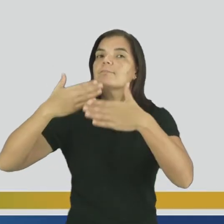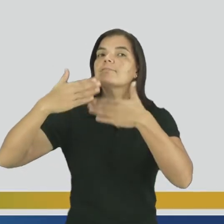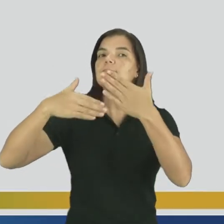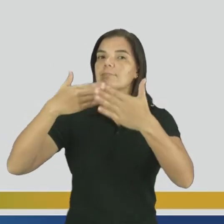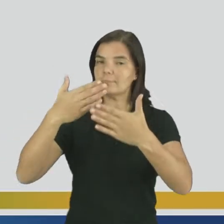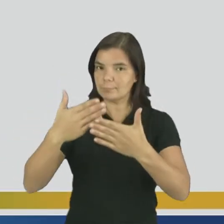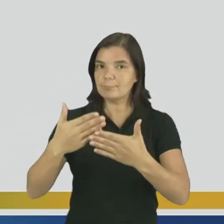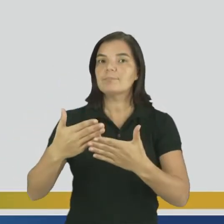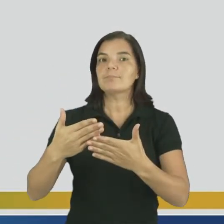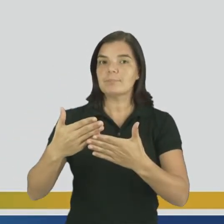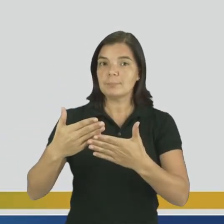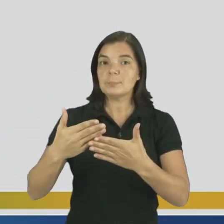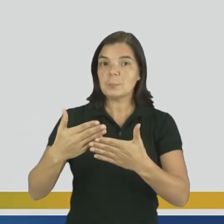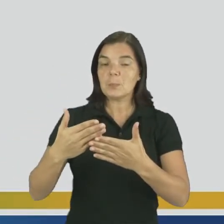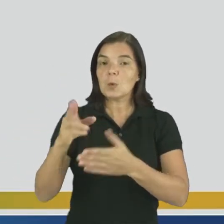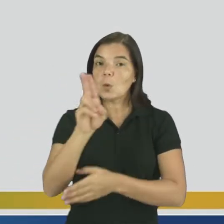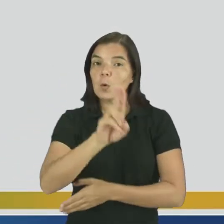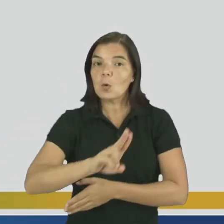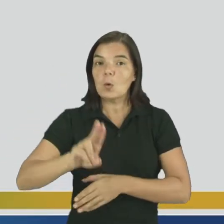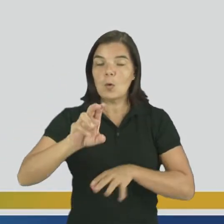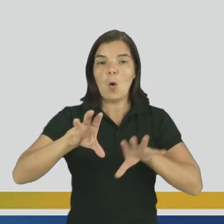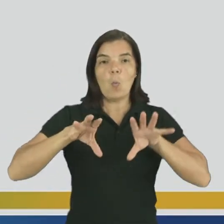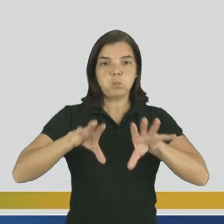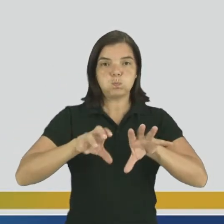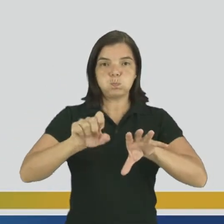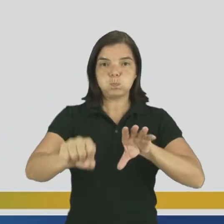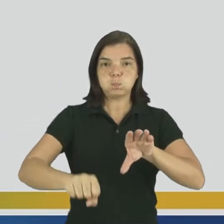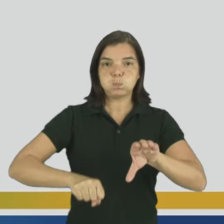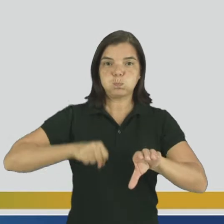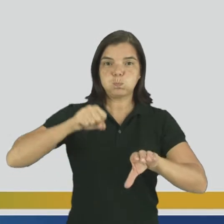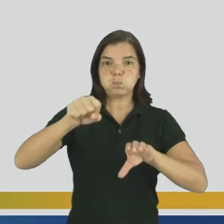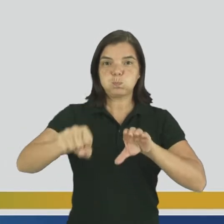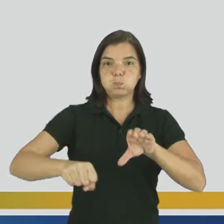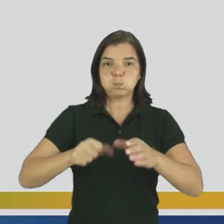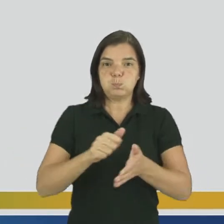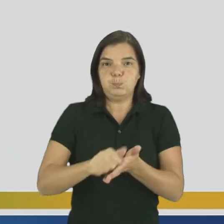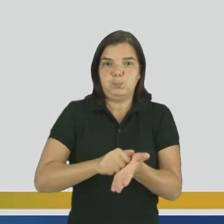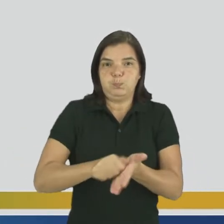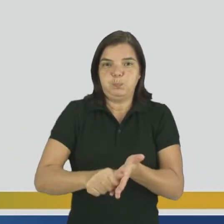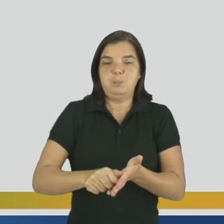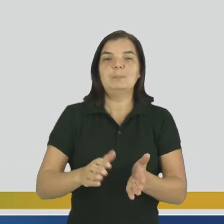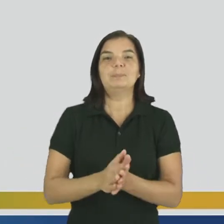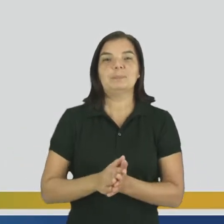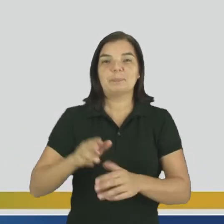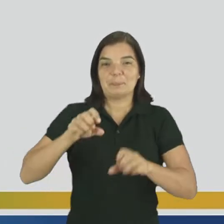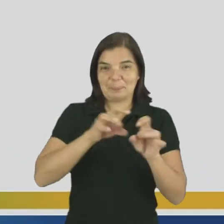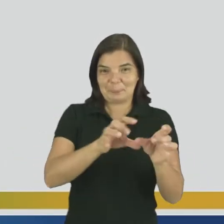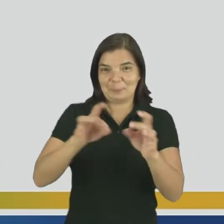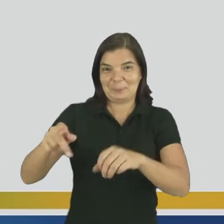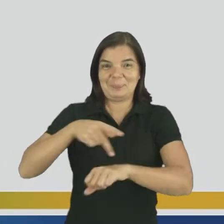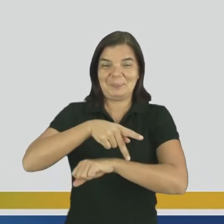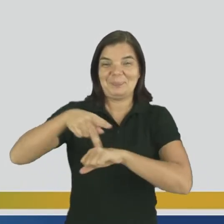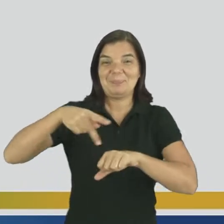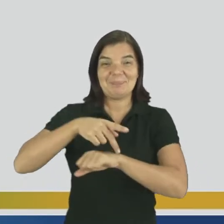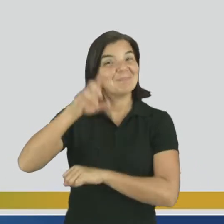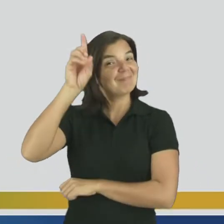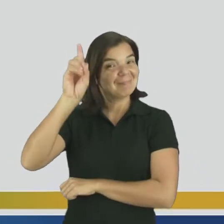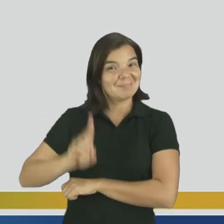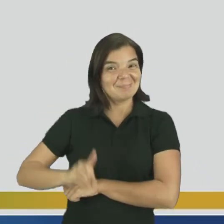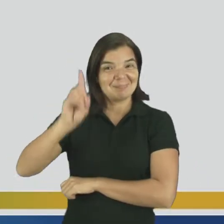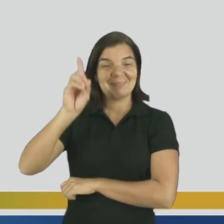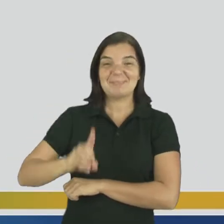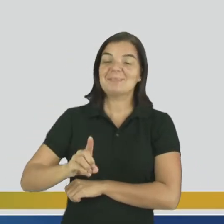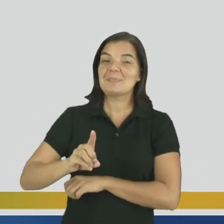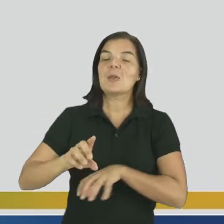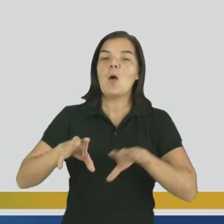o crescente uso da borracha no mercado internacional e a disputa sobre o direito de extrair